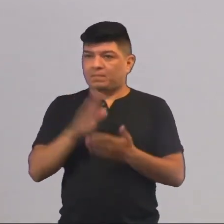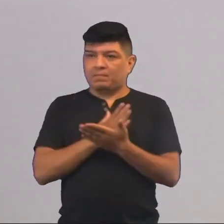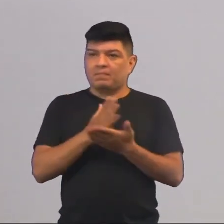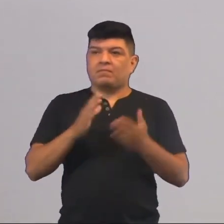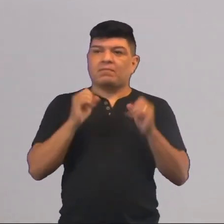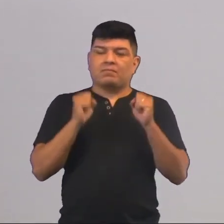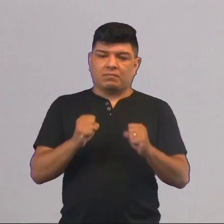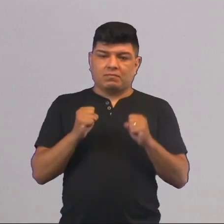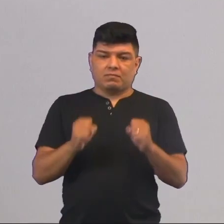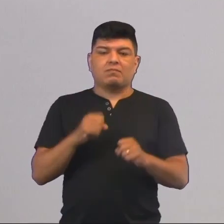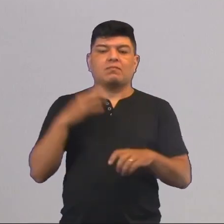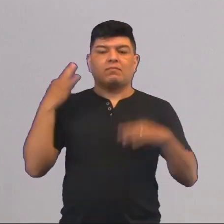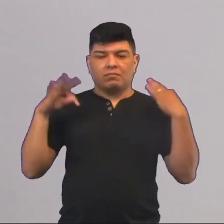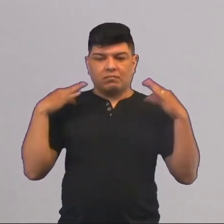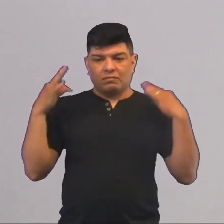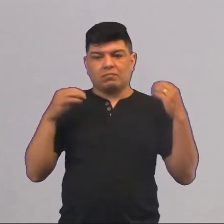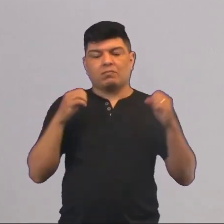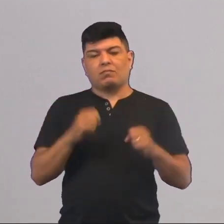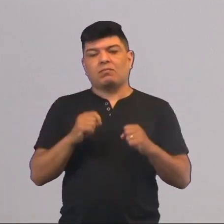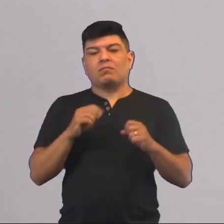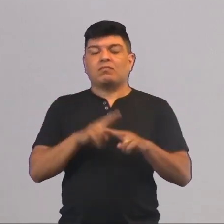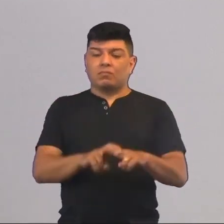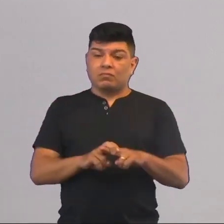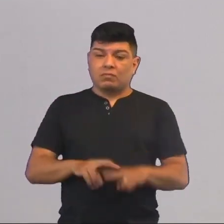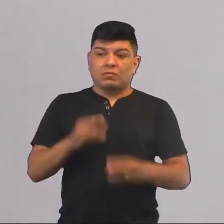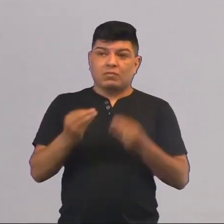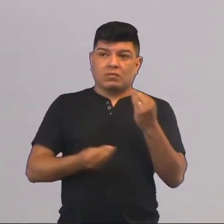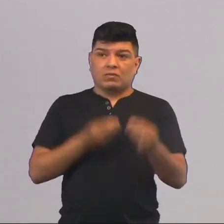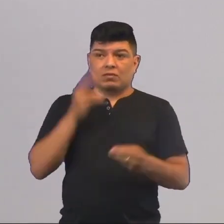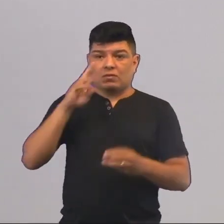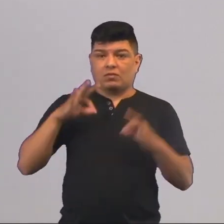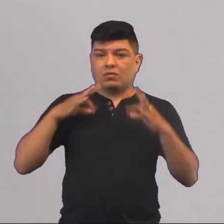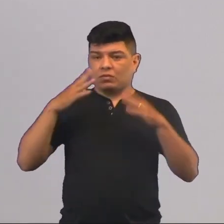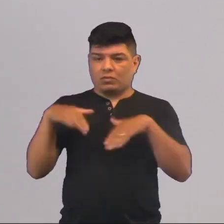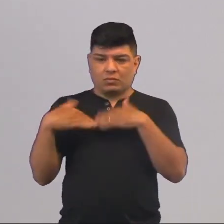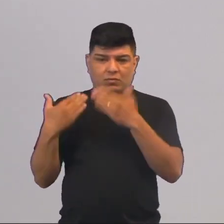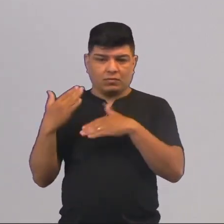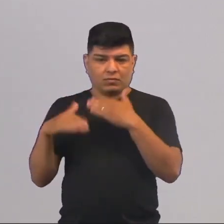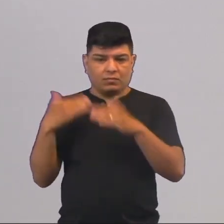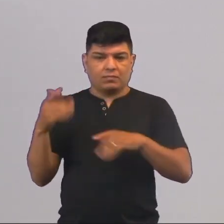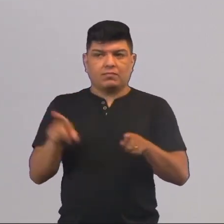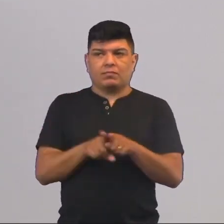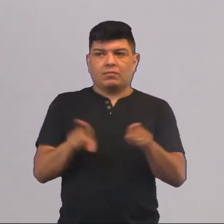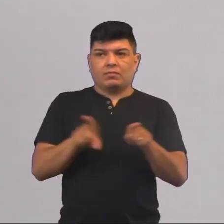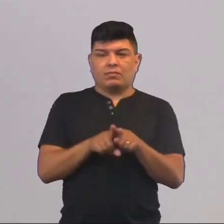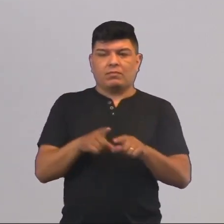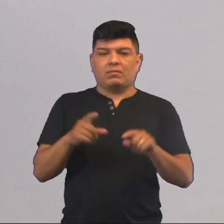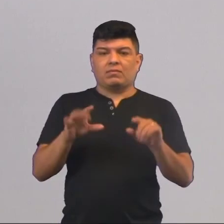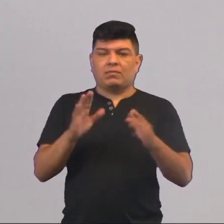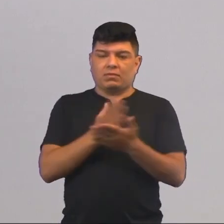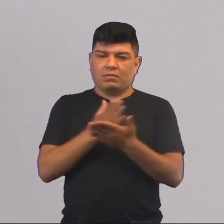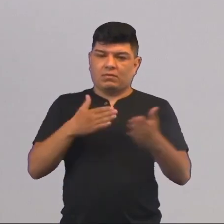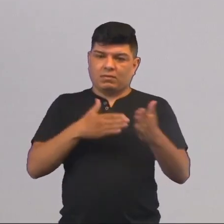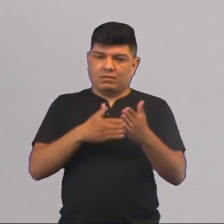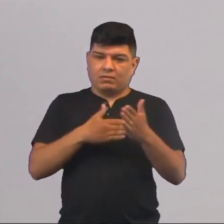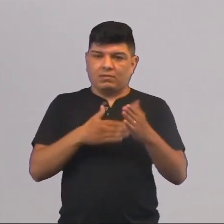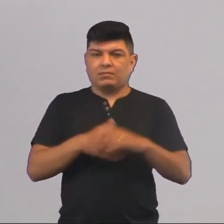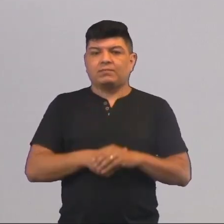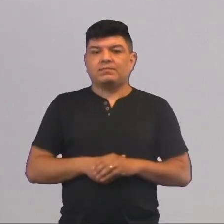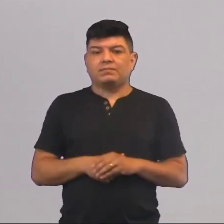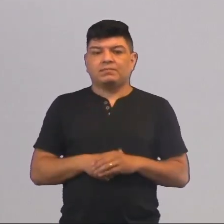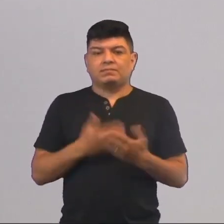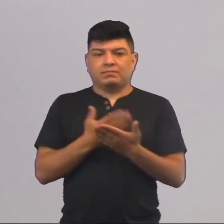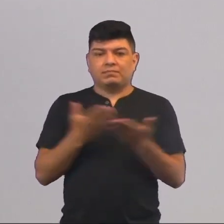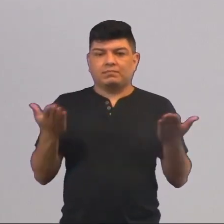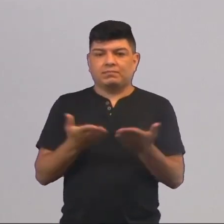algumas unidades são permitidas sim. A gente tem que ver, né, como é que é feito todo esse processo e ver também, né, que há alguns limites. Então,